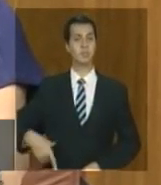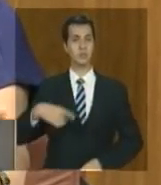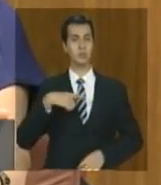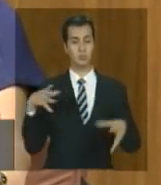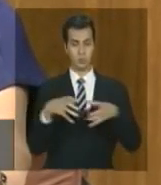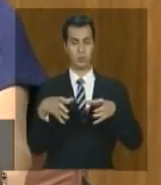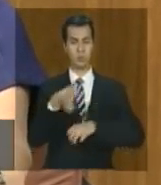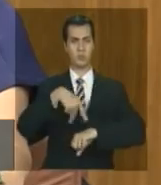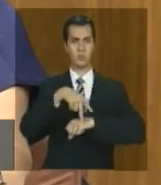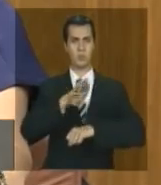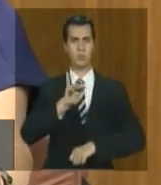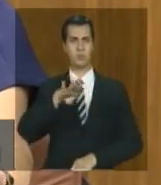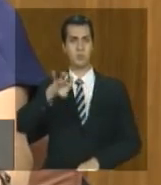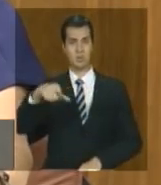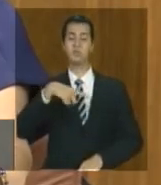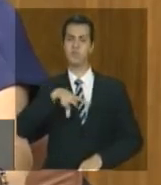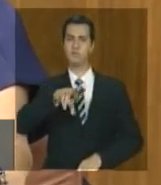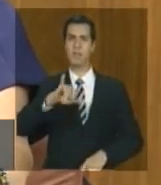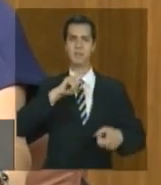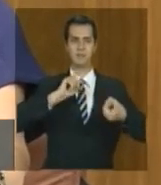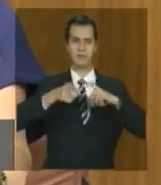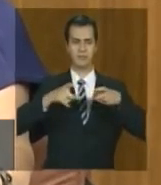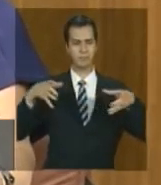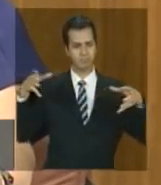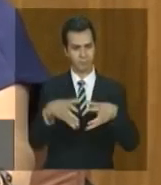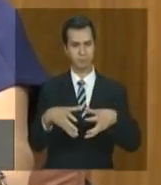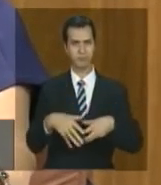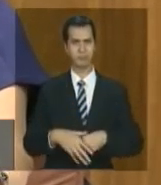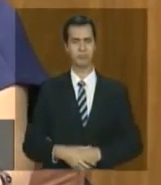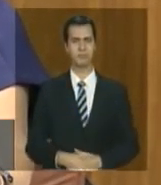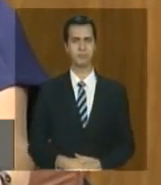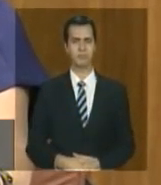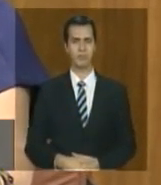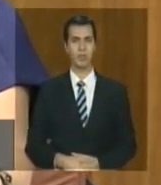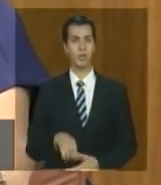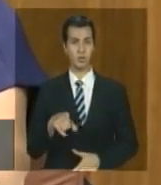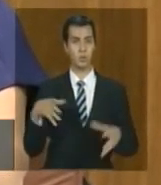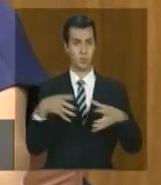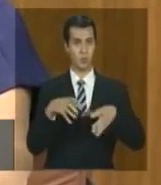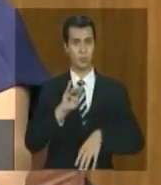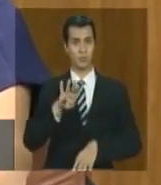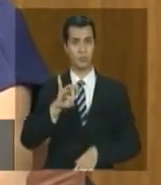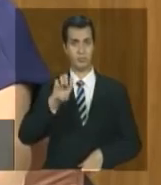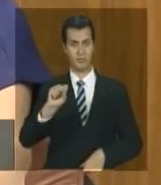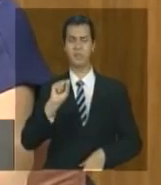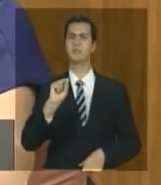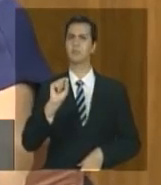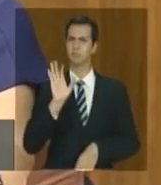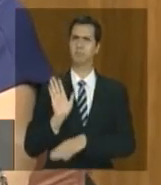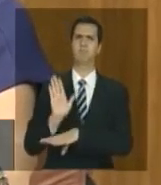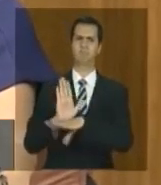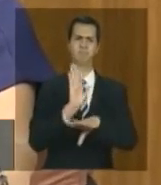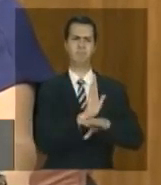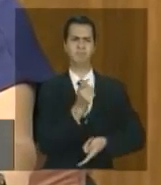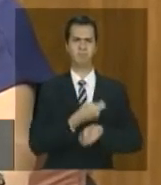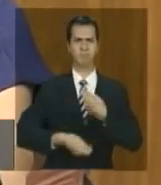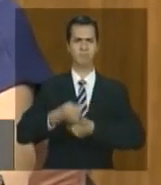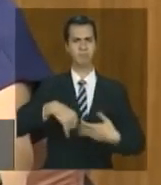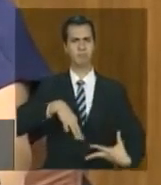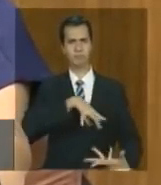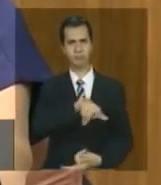BRICS, né, um grupo que tem uma contribuição extraordinária para o comércio internacional. Só o